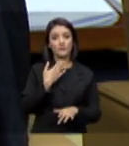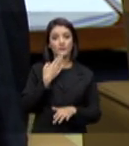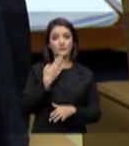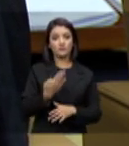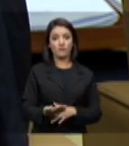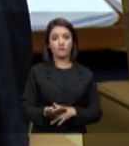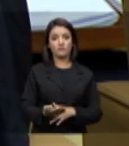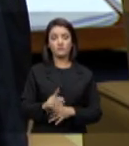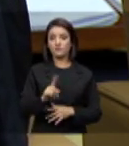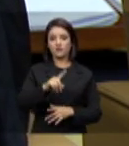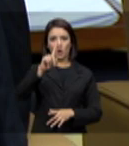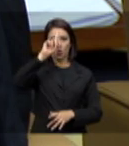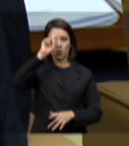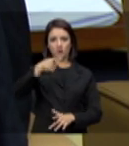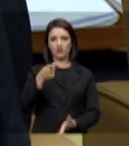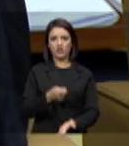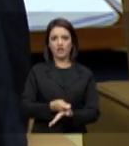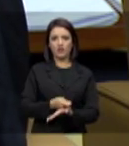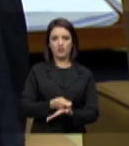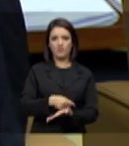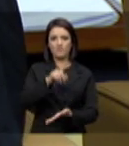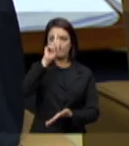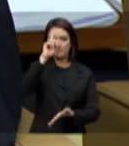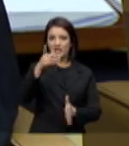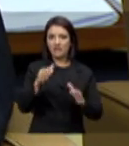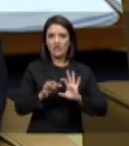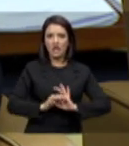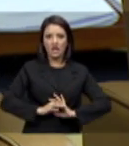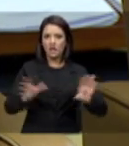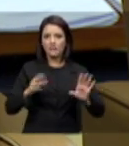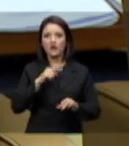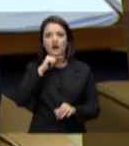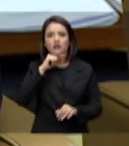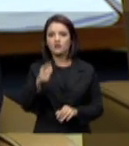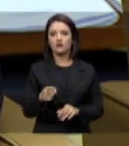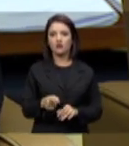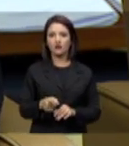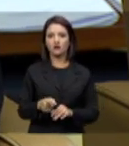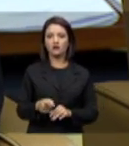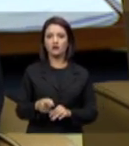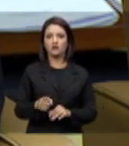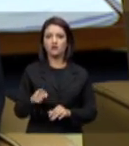não determinei a soltura de quem quer que seja